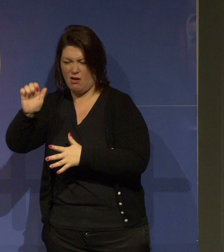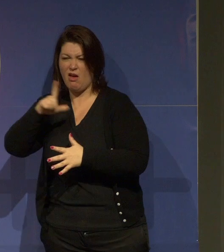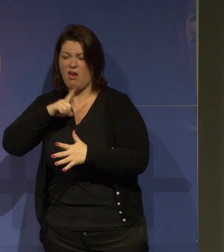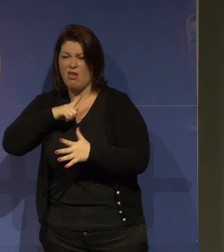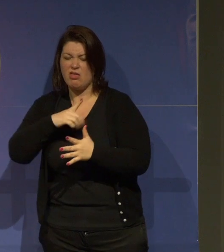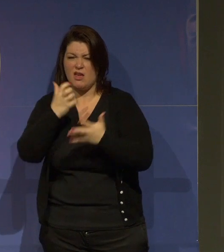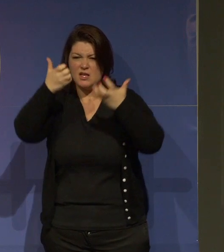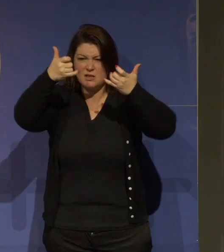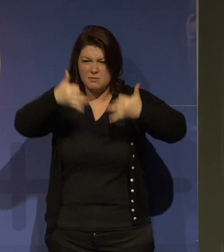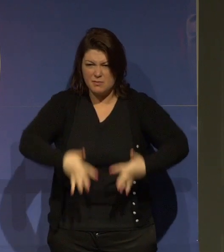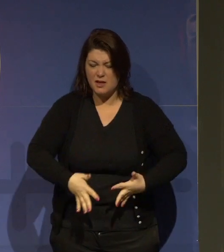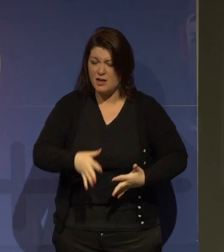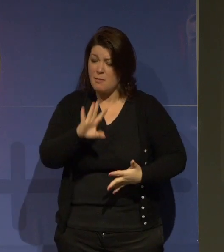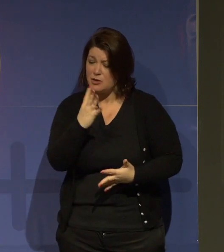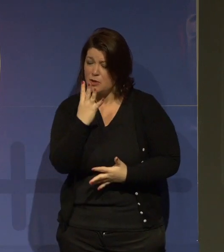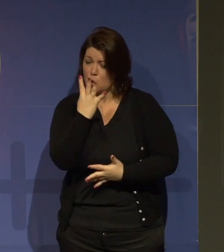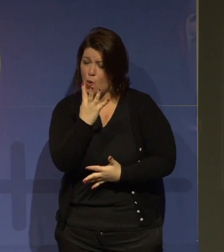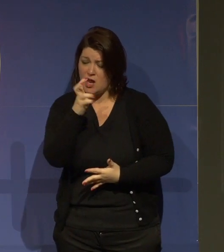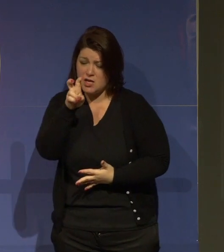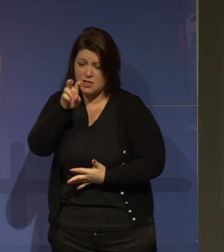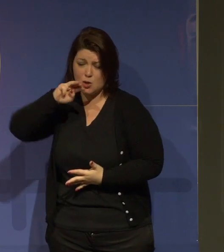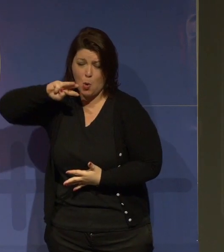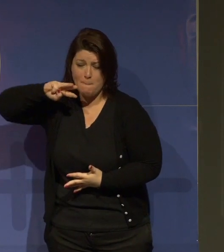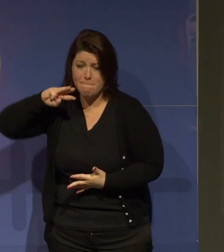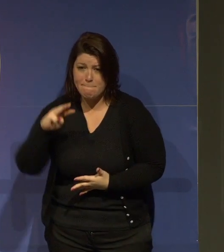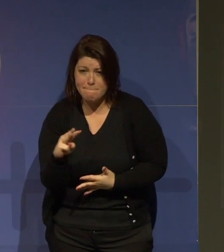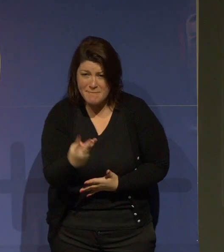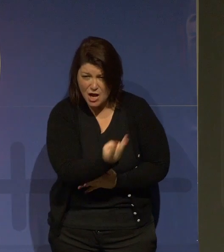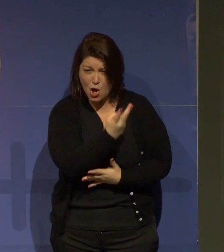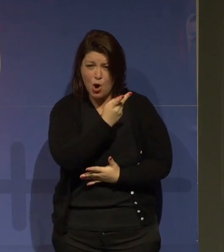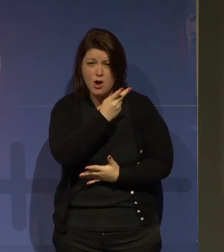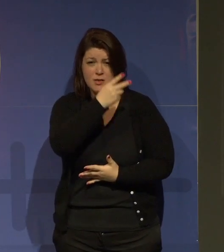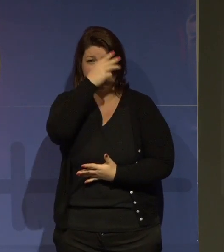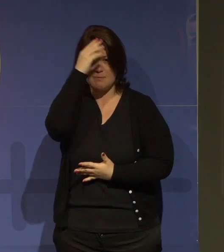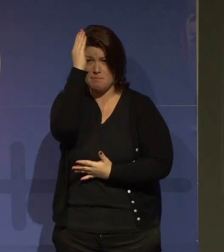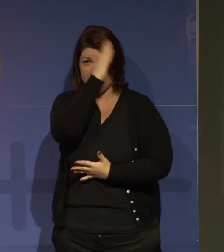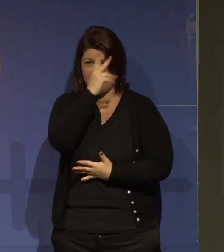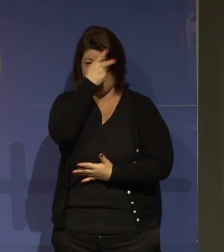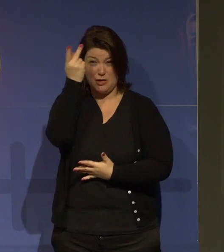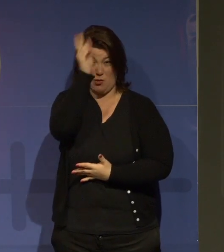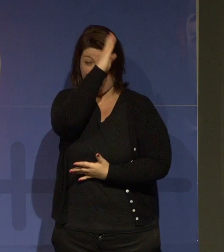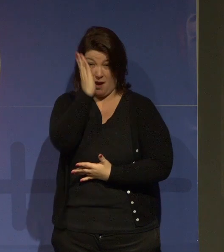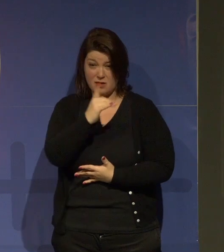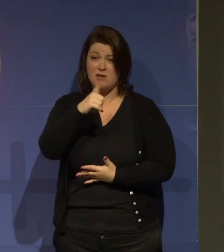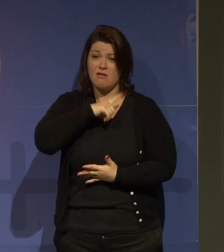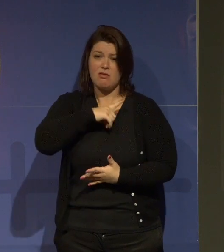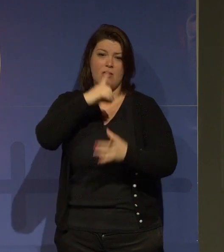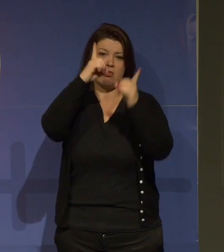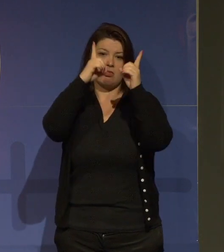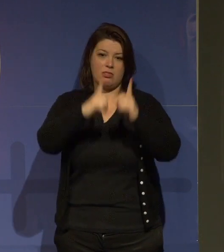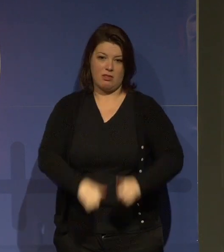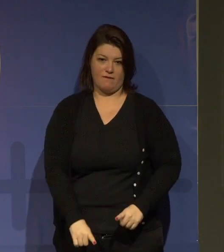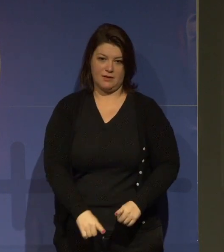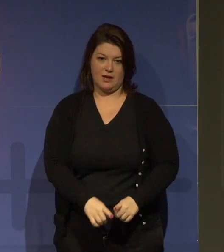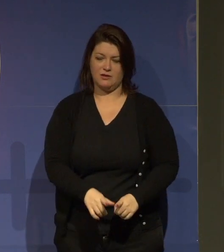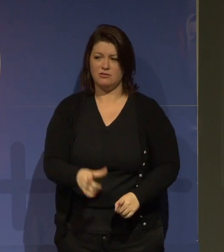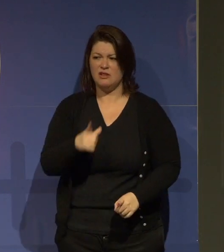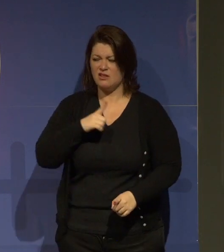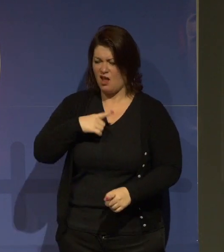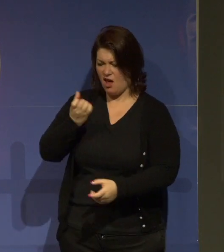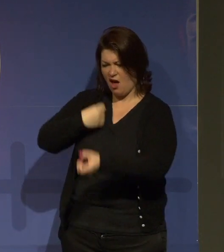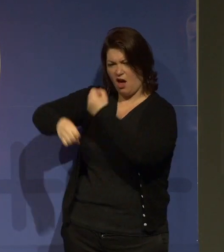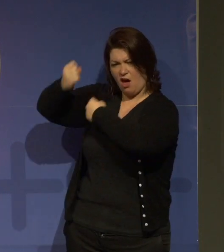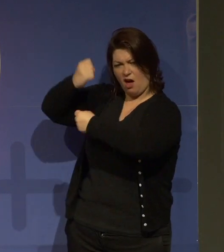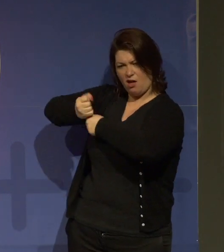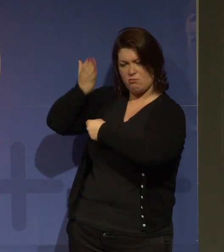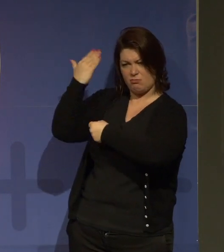a informação de que a gente tem 45 milhões de brasileiros com algum tipo de deficiência. Teve uma releitura recente, no ano